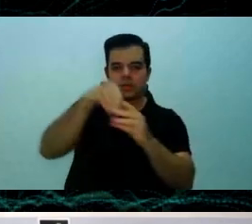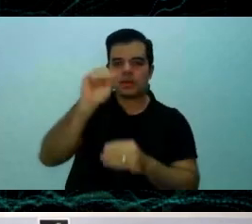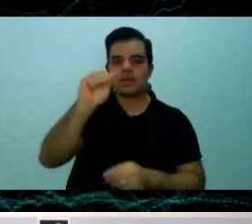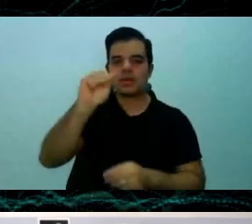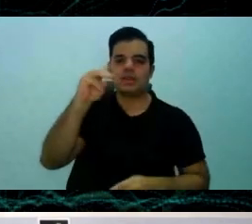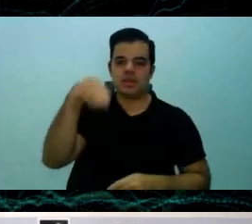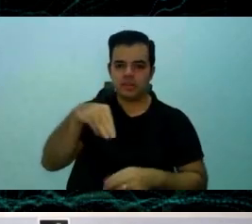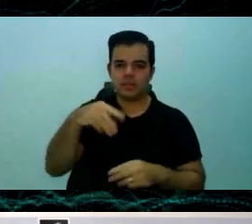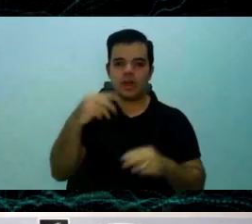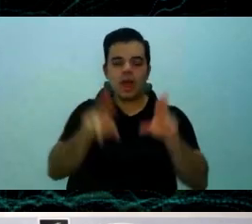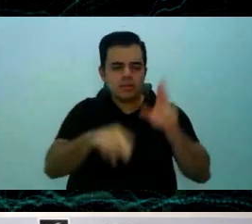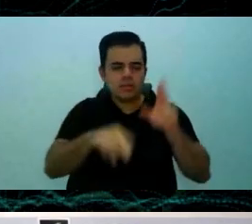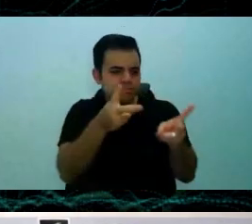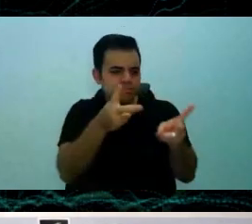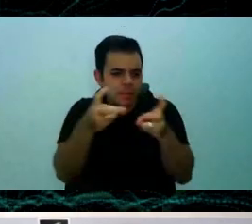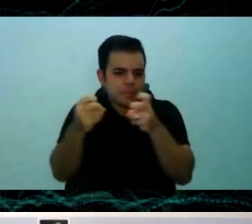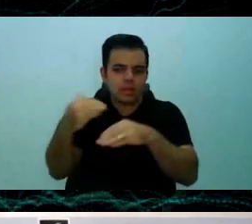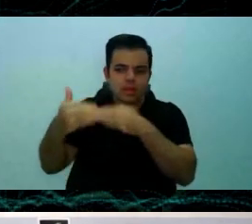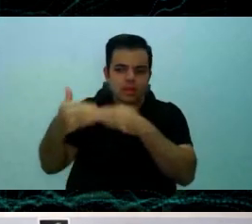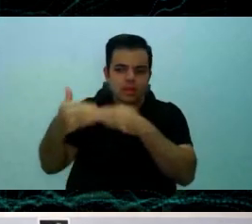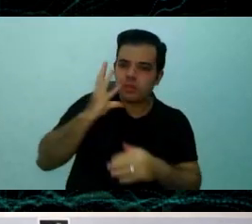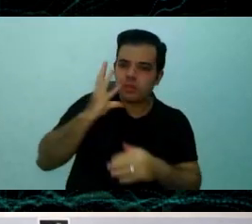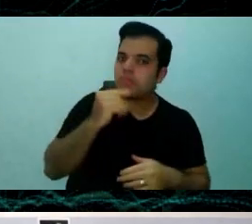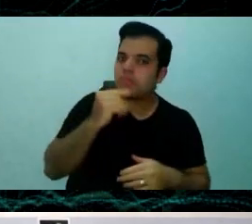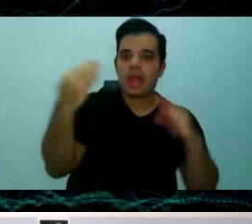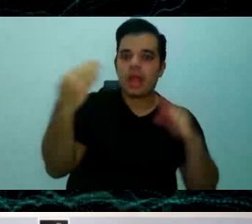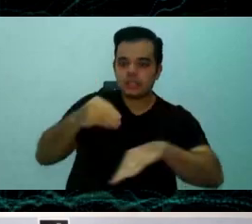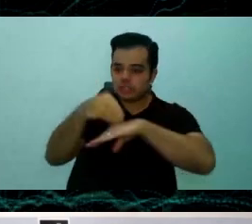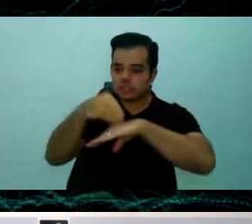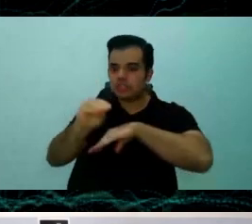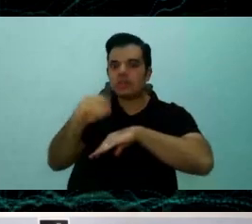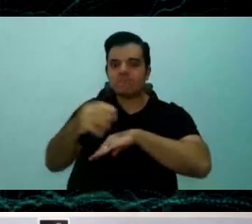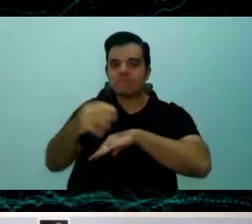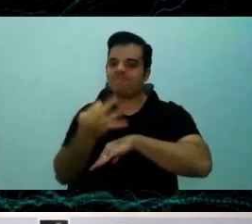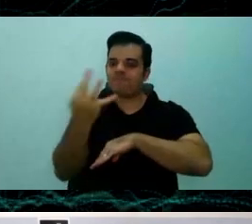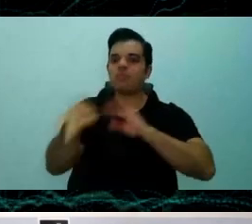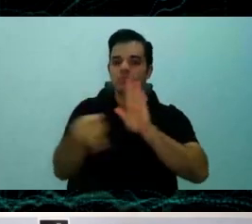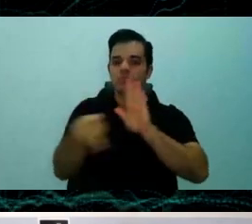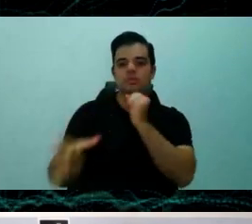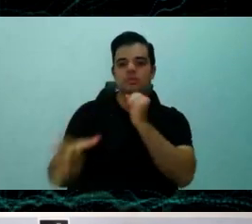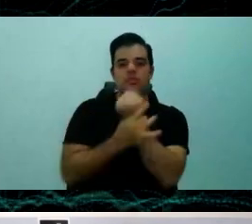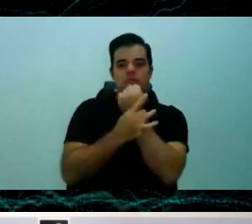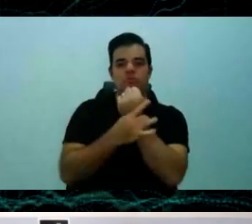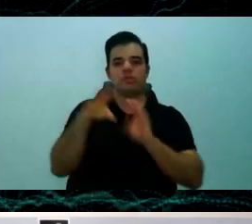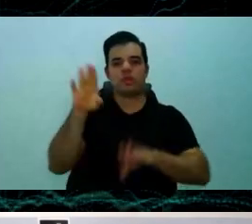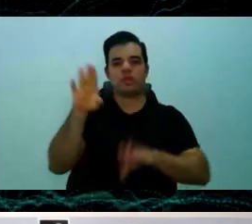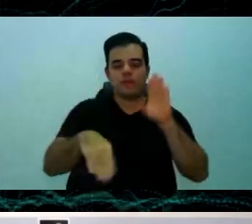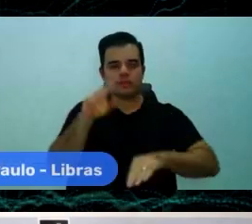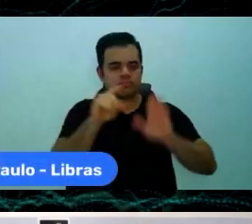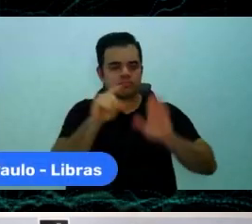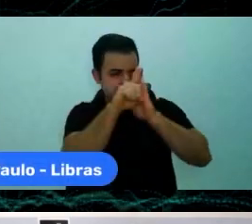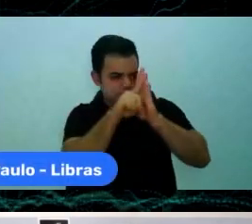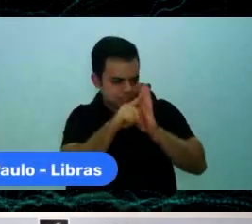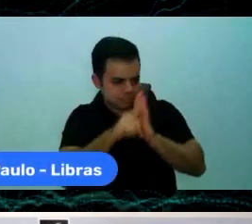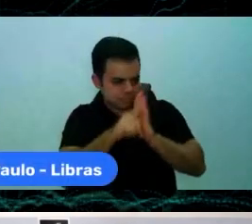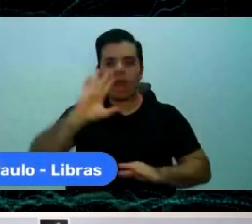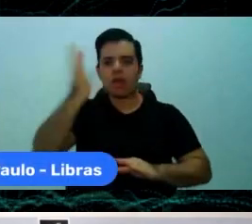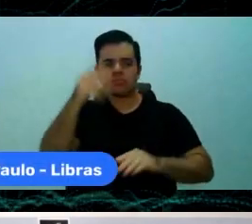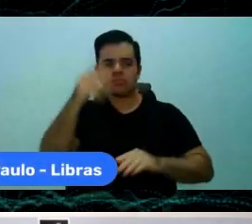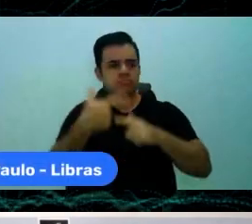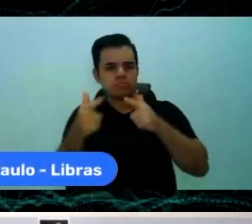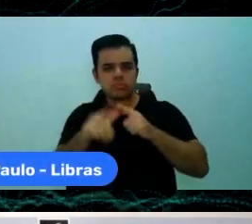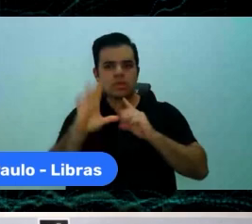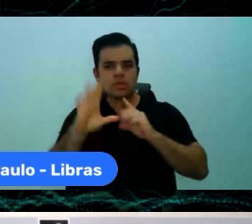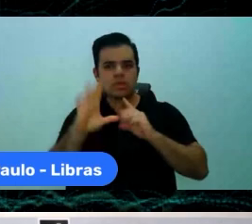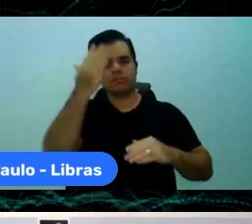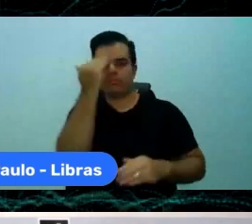é tão crítico, mas é uma dica bastante interessante do que diz respeito à segurança. Se você precisar fazer uma auditoria, uma caca que aconteceu, você sabe como fazer, tá?